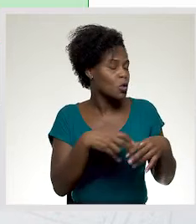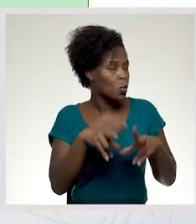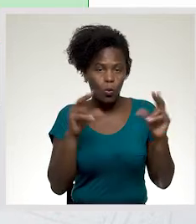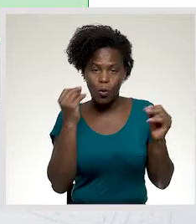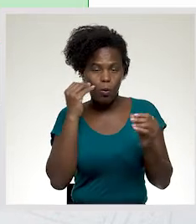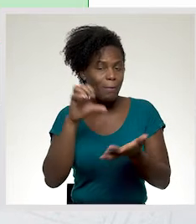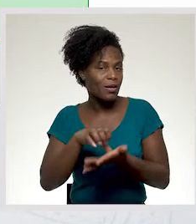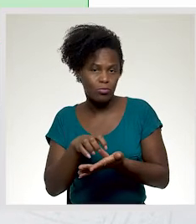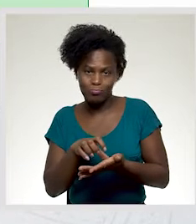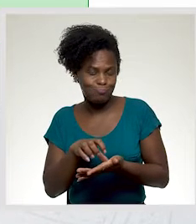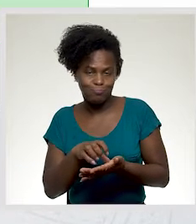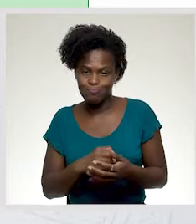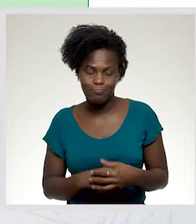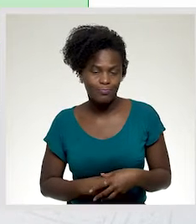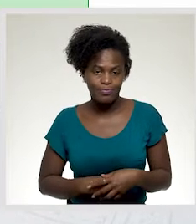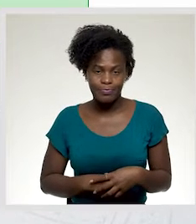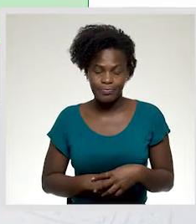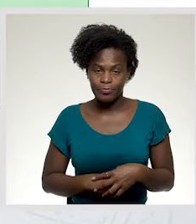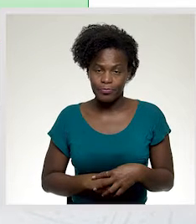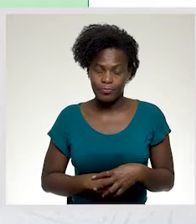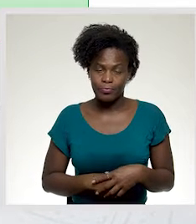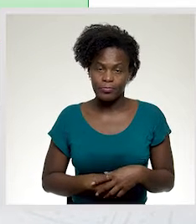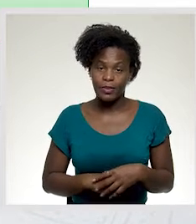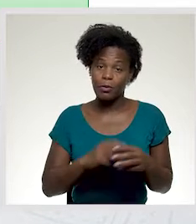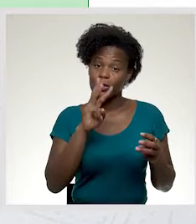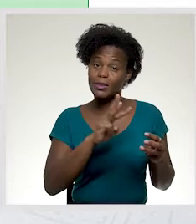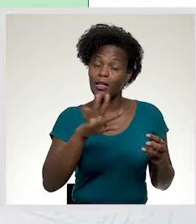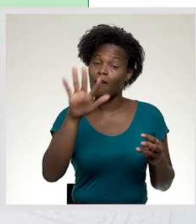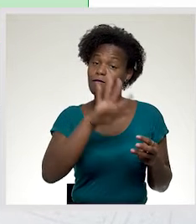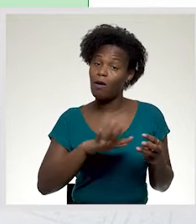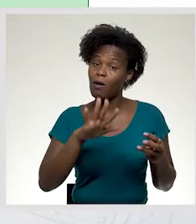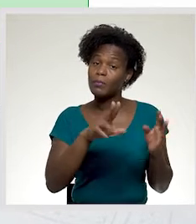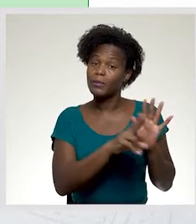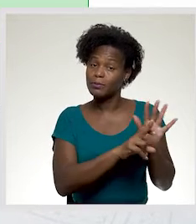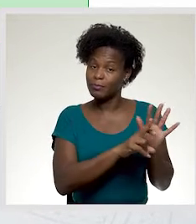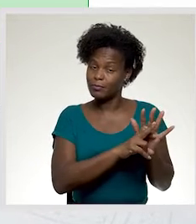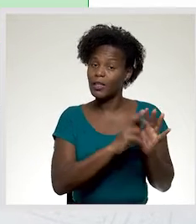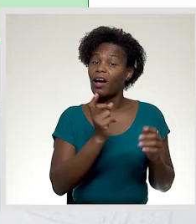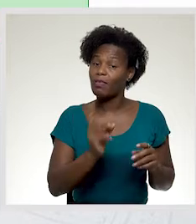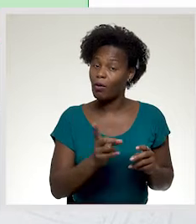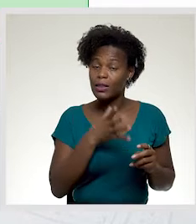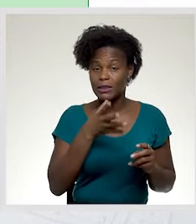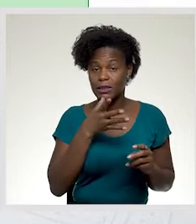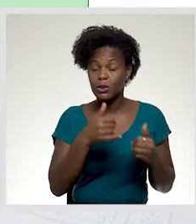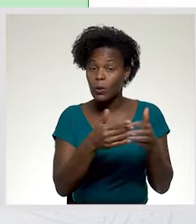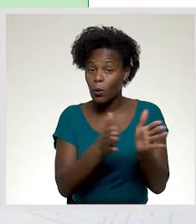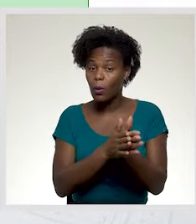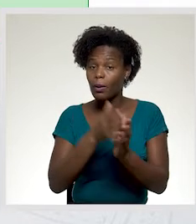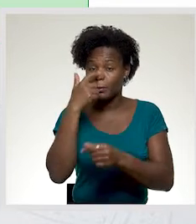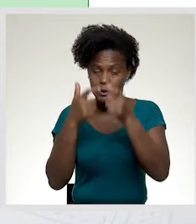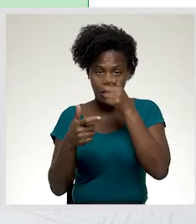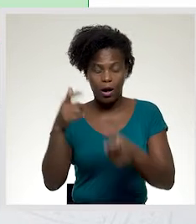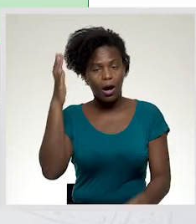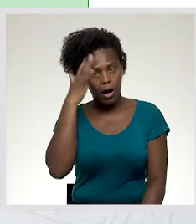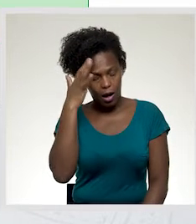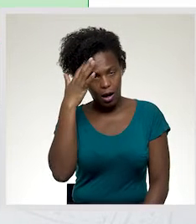nunca como um mero meio. A terceira fórmula do imperativo categórico diz: todo o ser